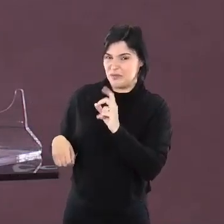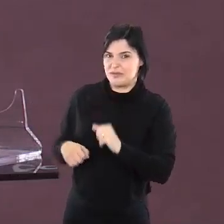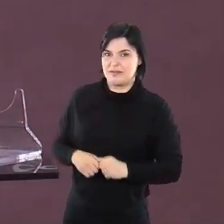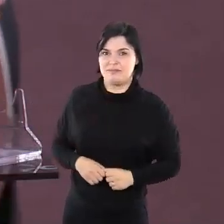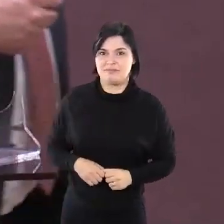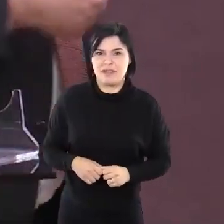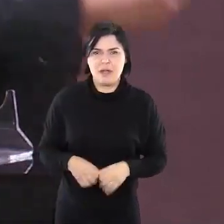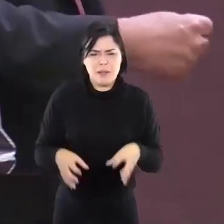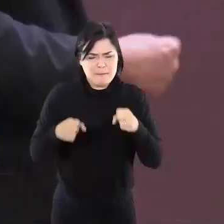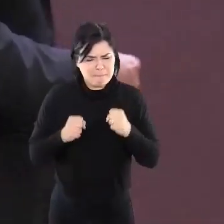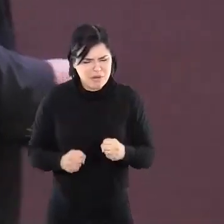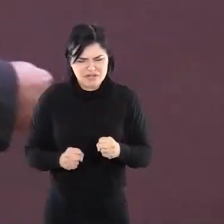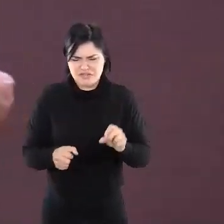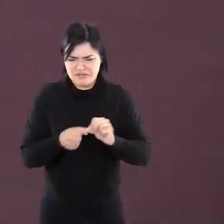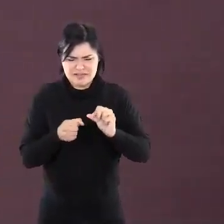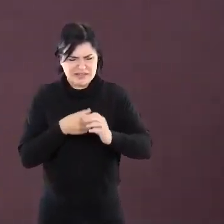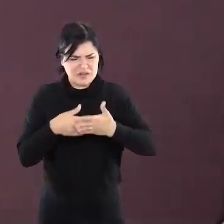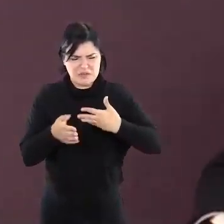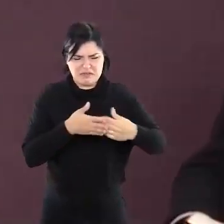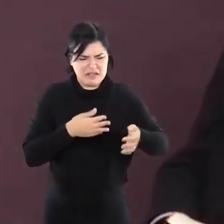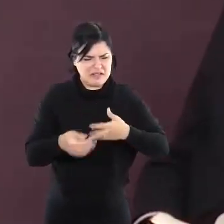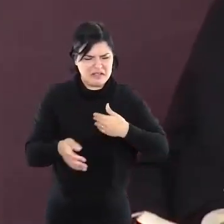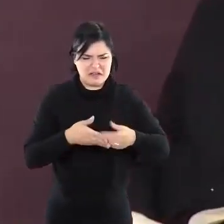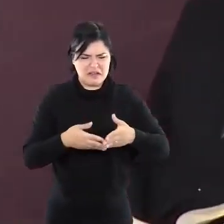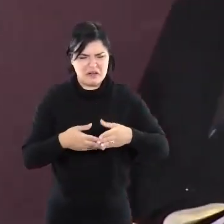amarração, búzio,